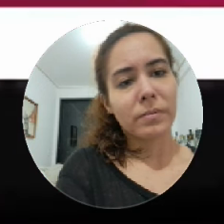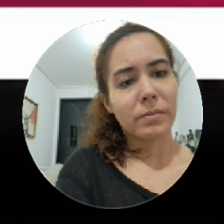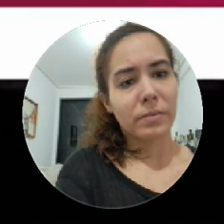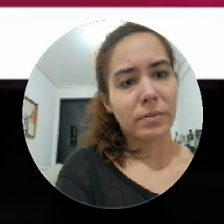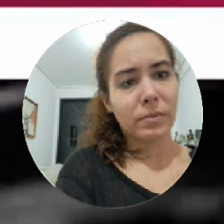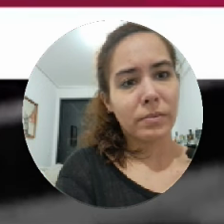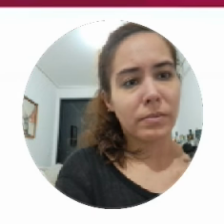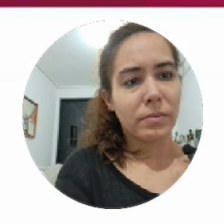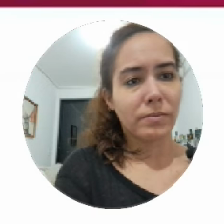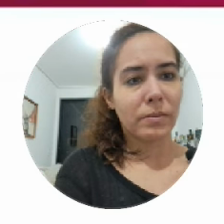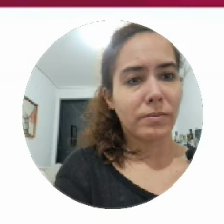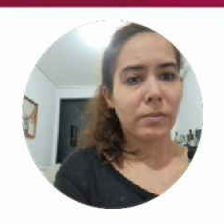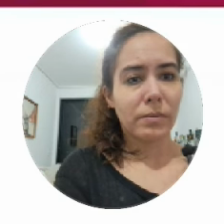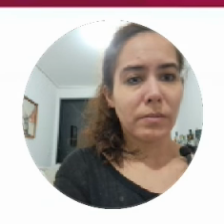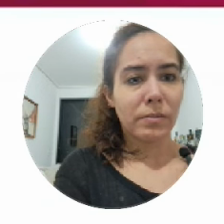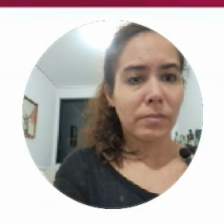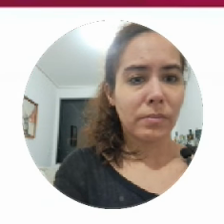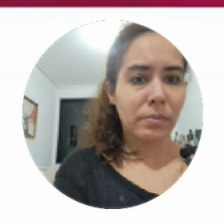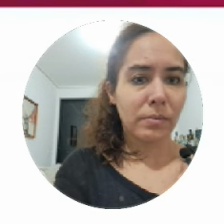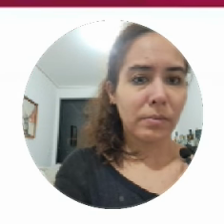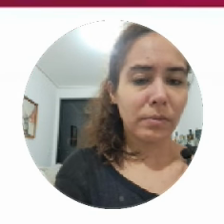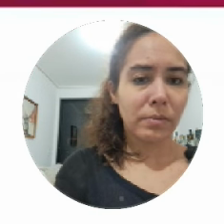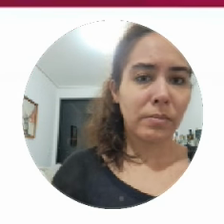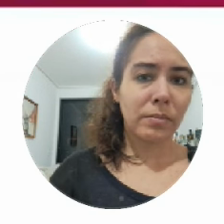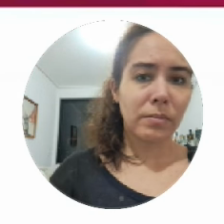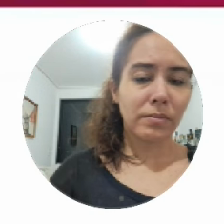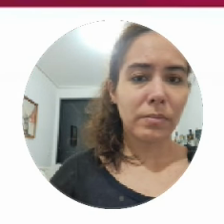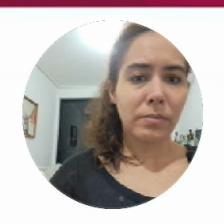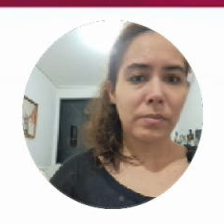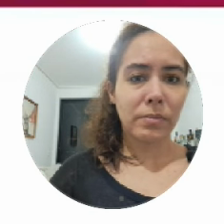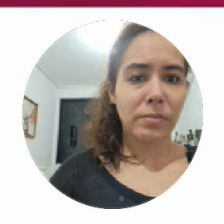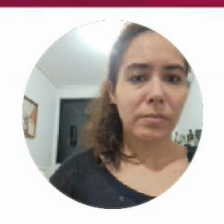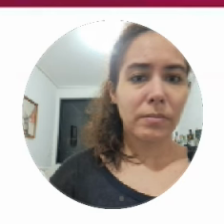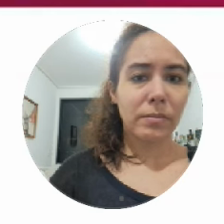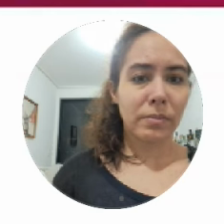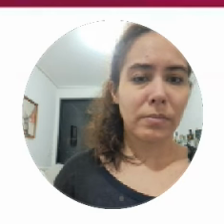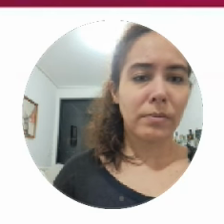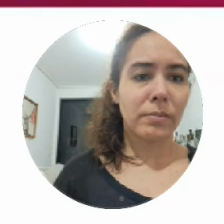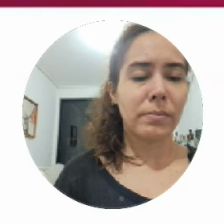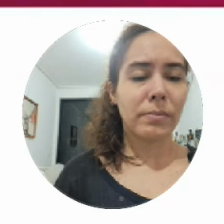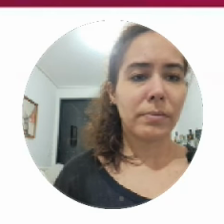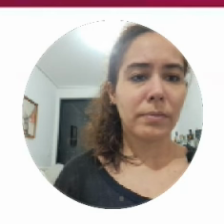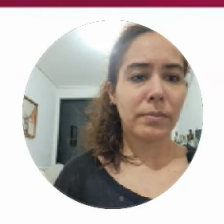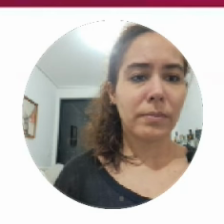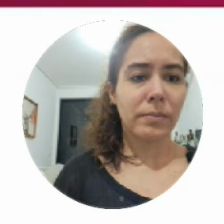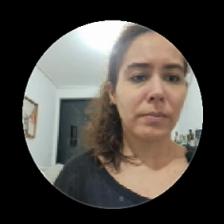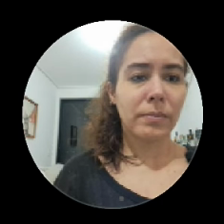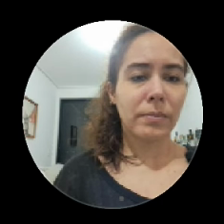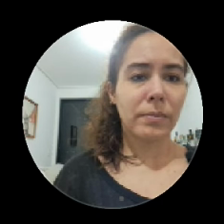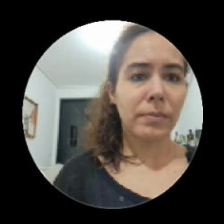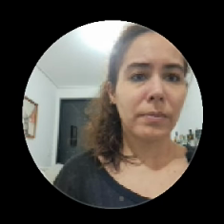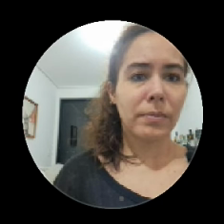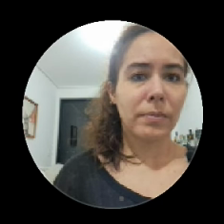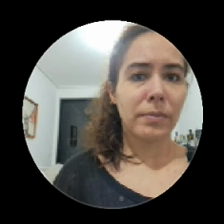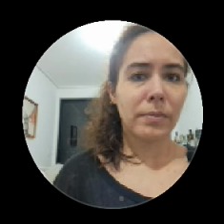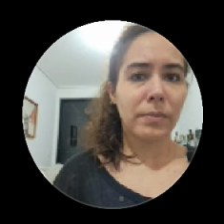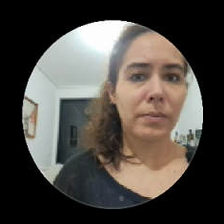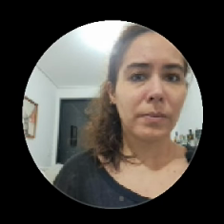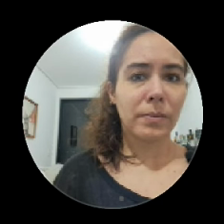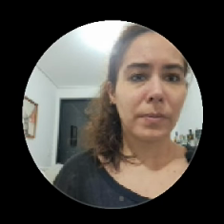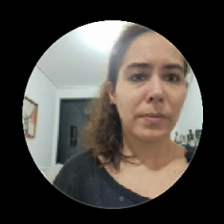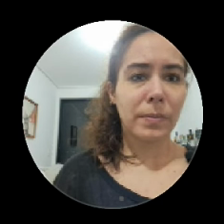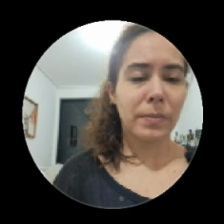Entendi isso bem. São realmente belíssimos. Poucos modelos, ó. 38 é bem exclusivão. De Maíra,